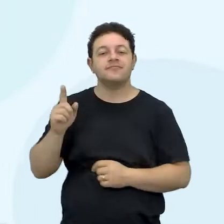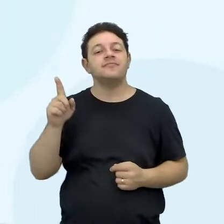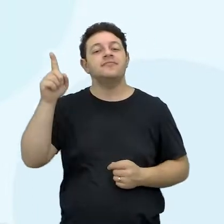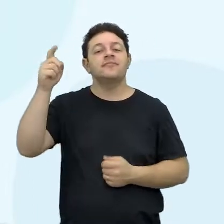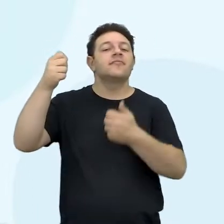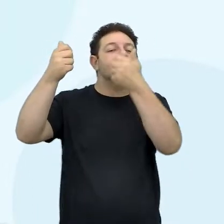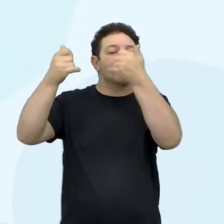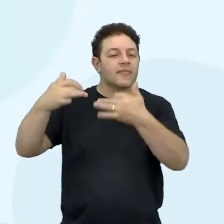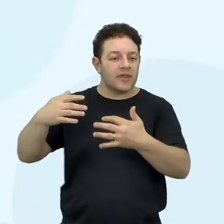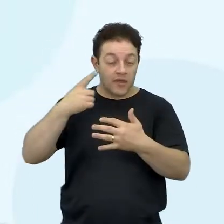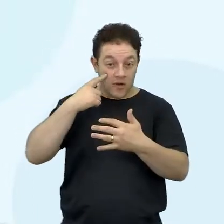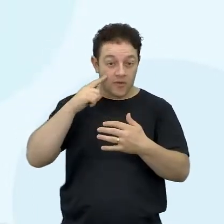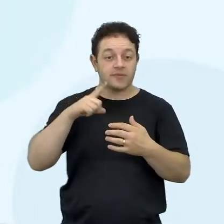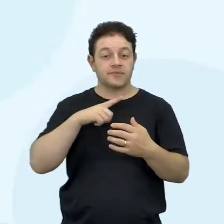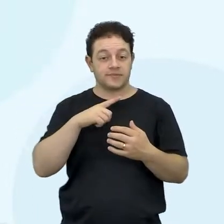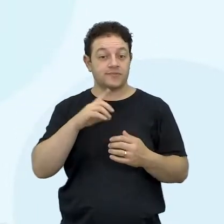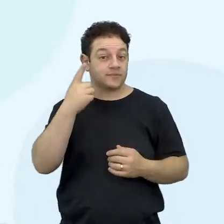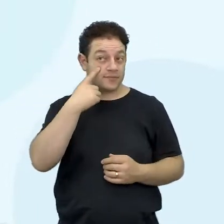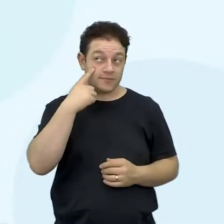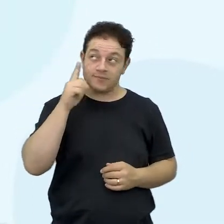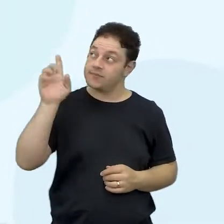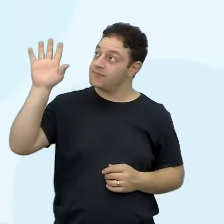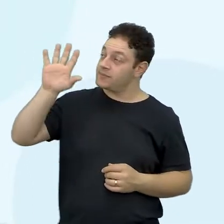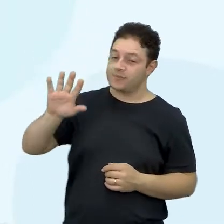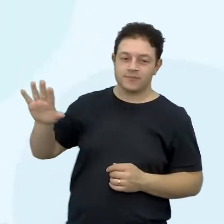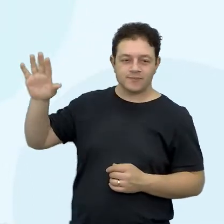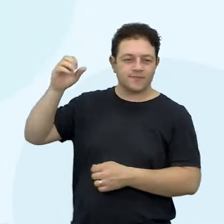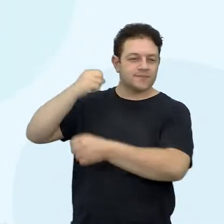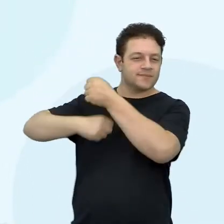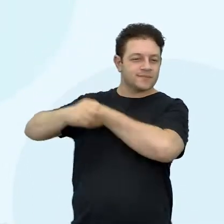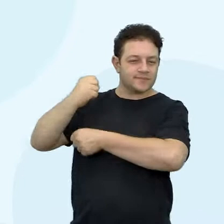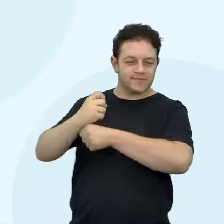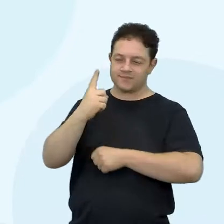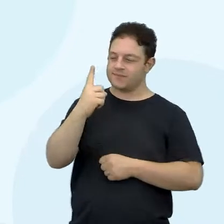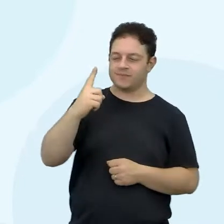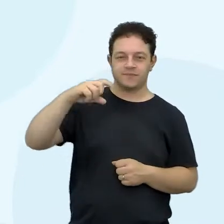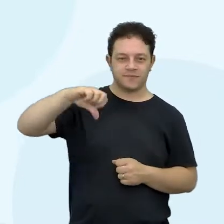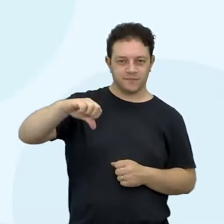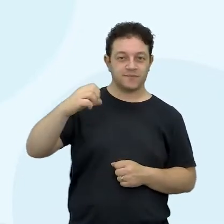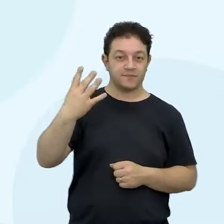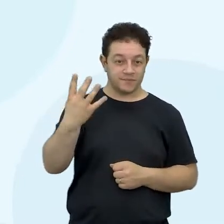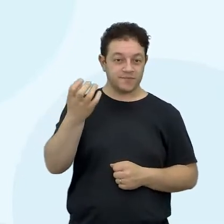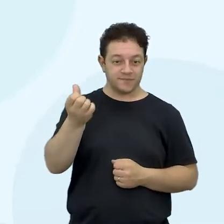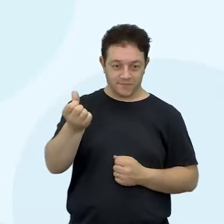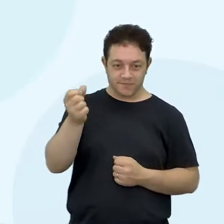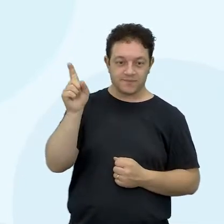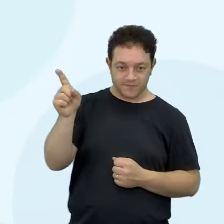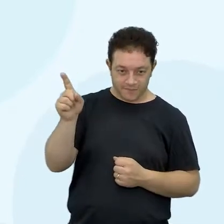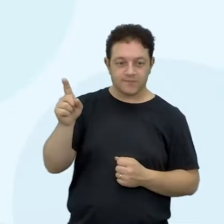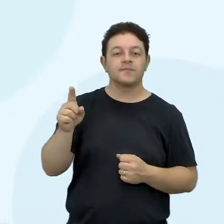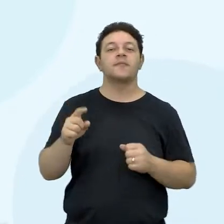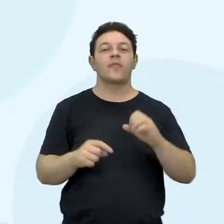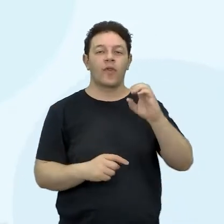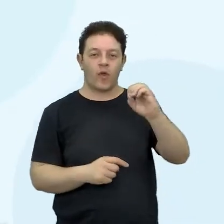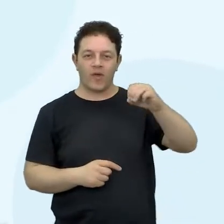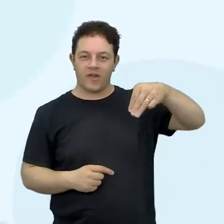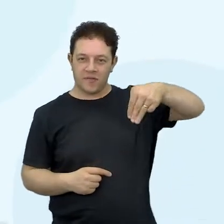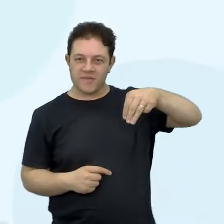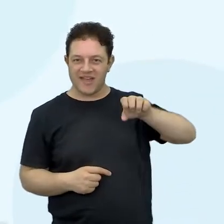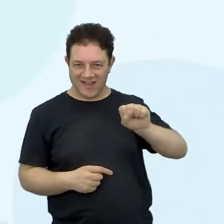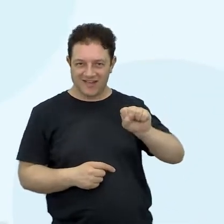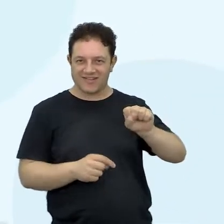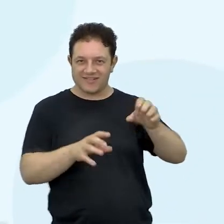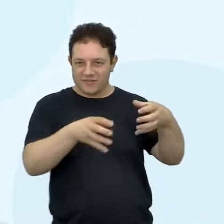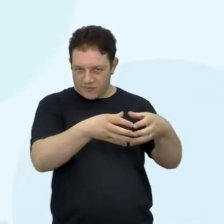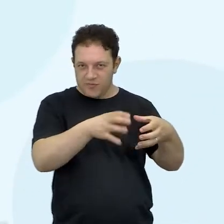vou destacar aqui para vocês, olha só, que em 1946, a Organização Mundial da Saúde,